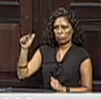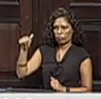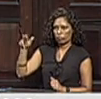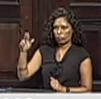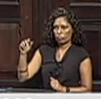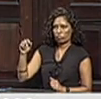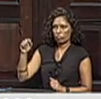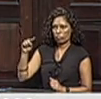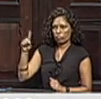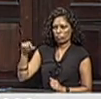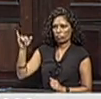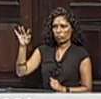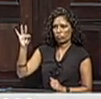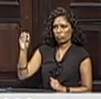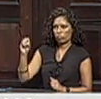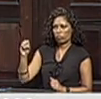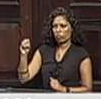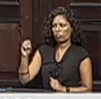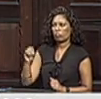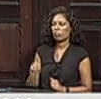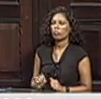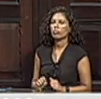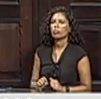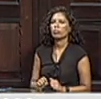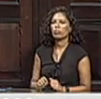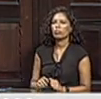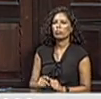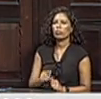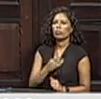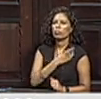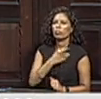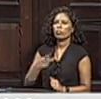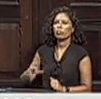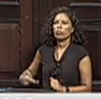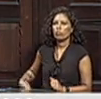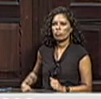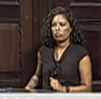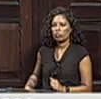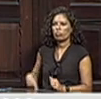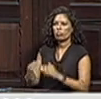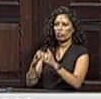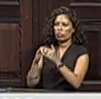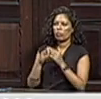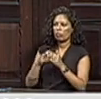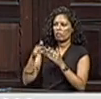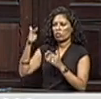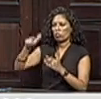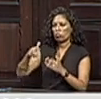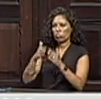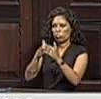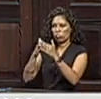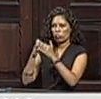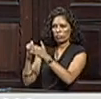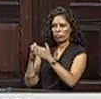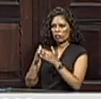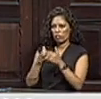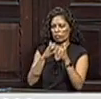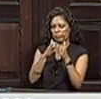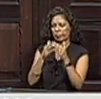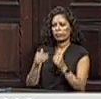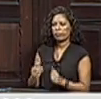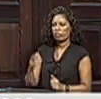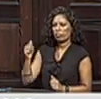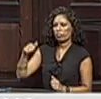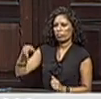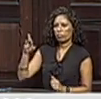Nogueira, Zeidan e Zito. A presidência irá proceder a segunda chamada. Deputado